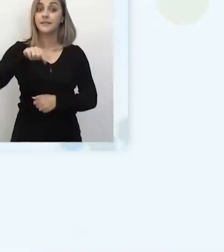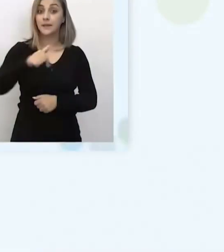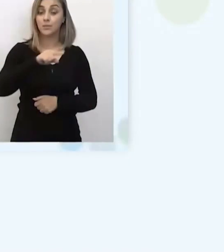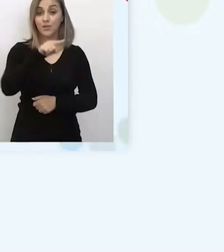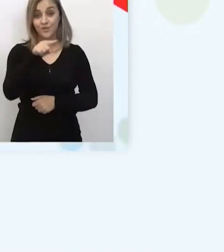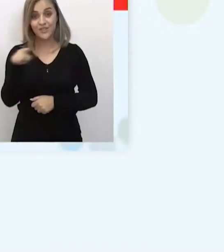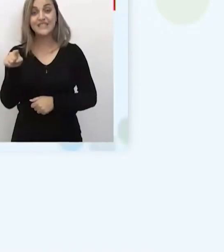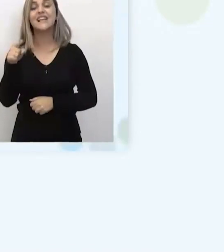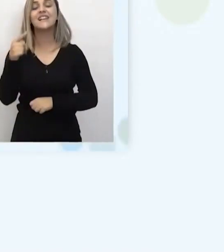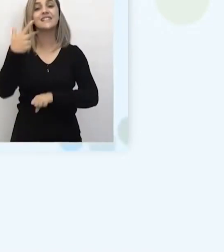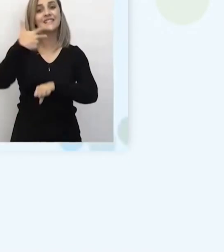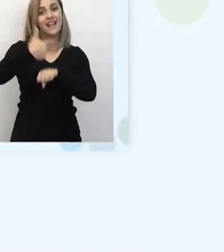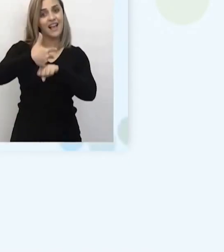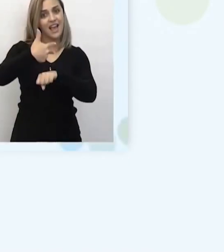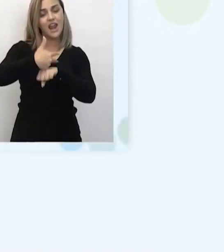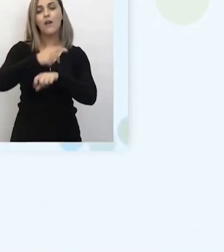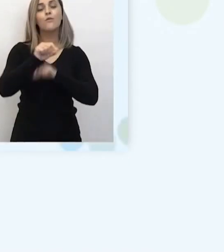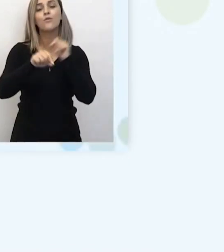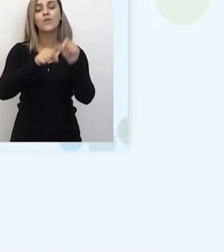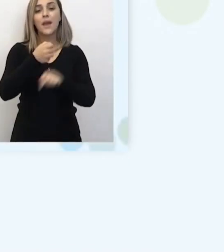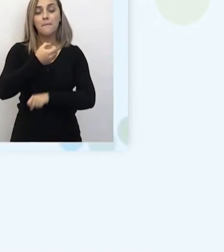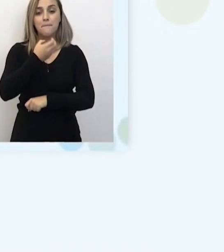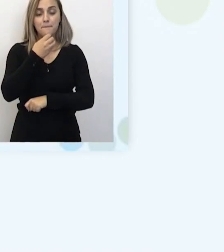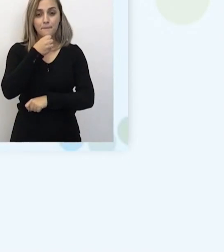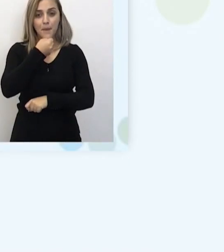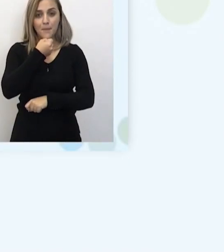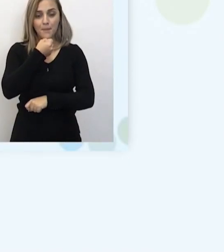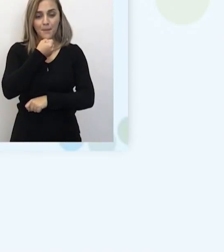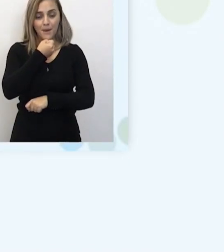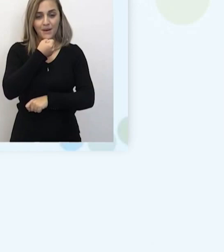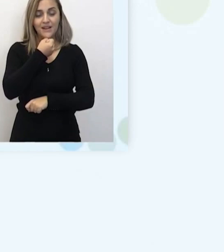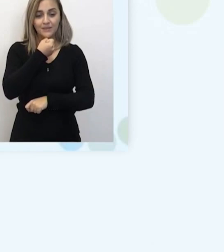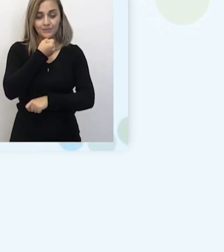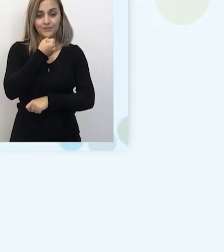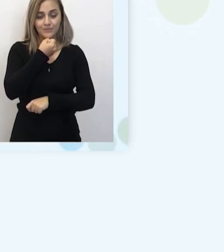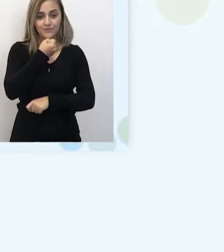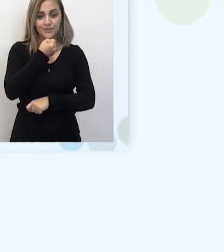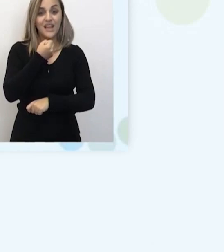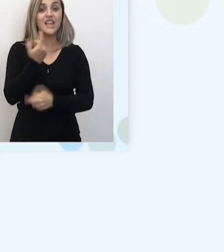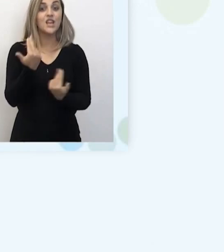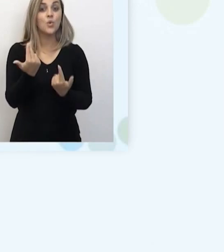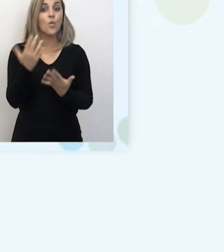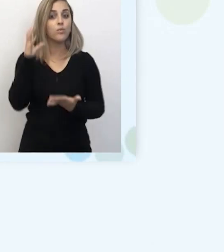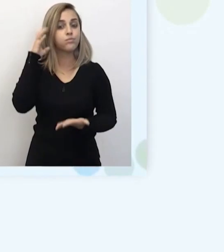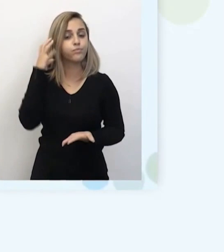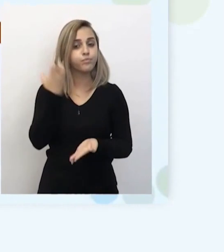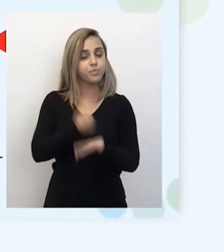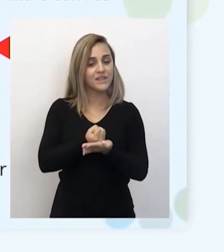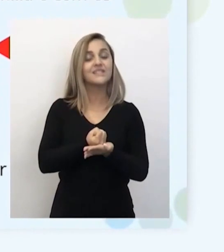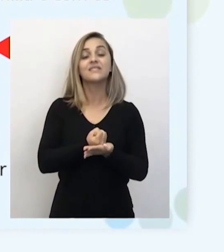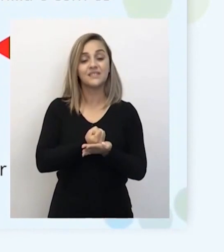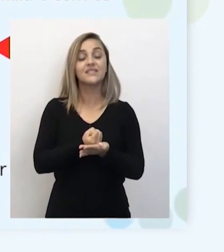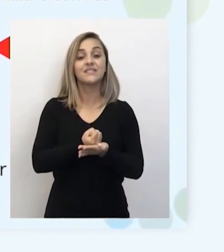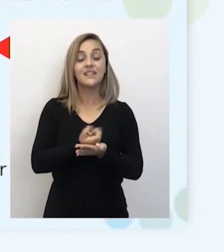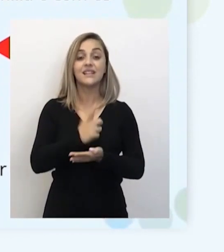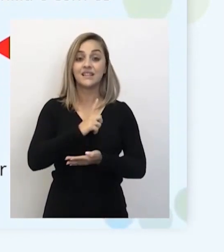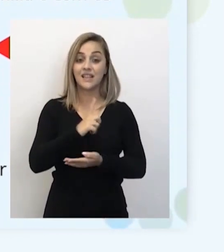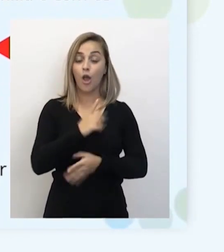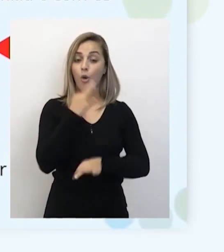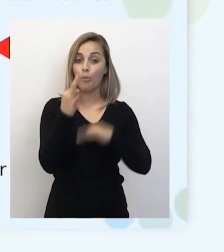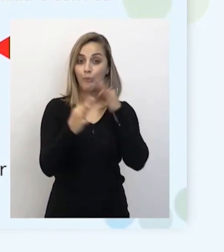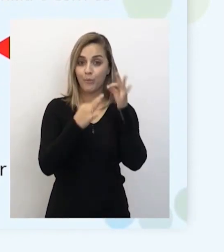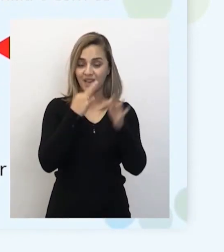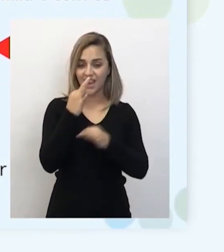Vocês gravem um áudio em forma de podcast, relatando as suas